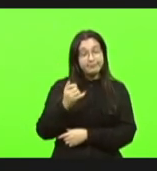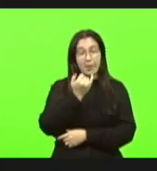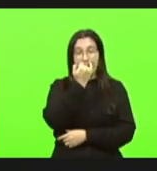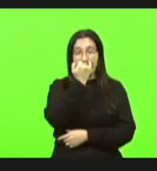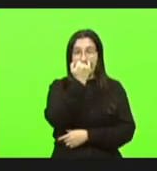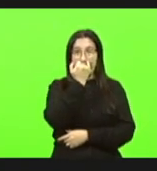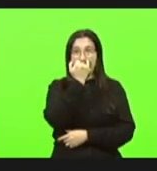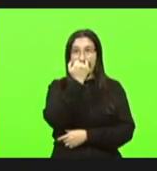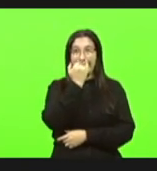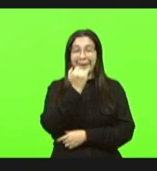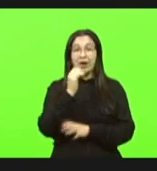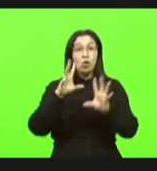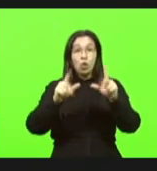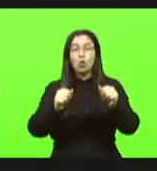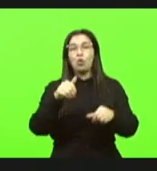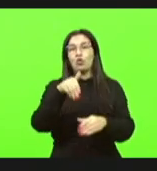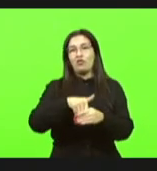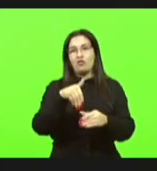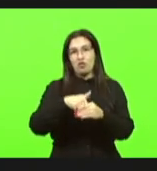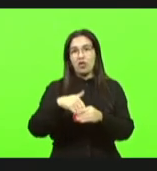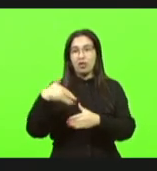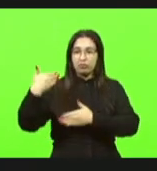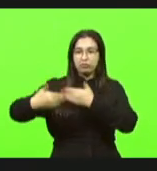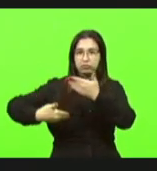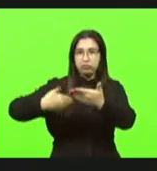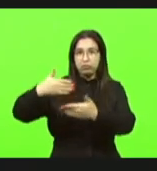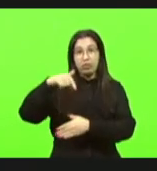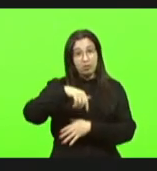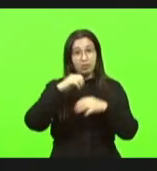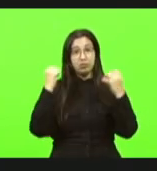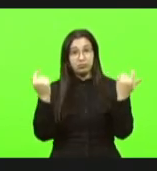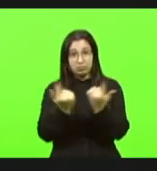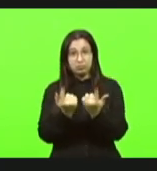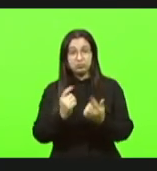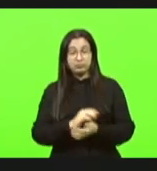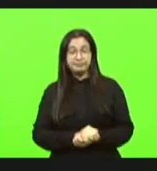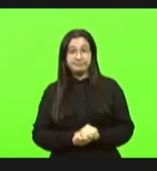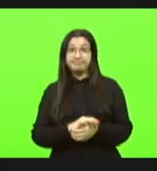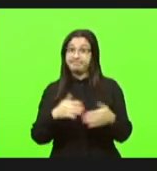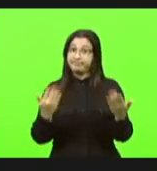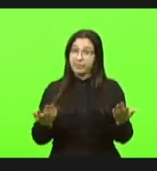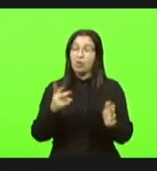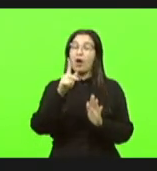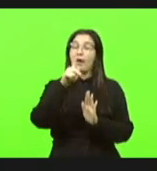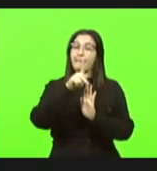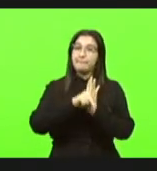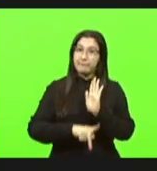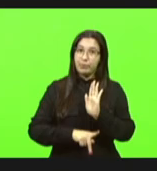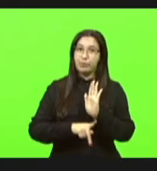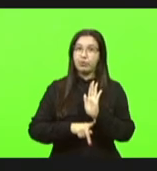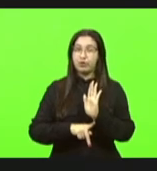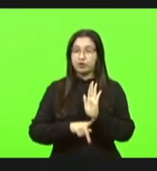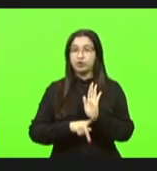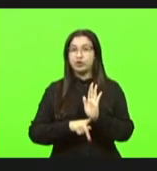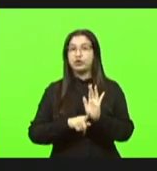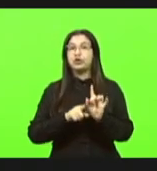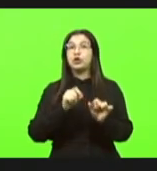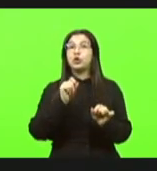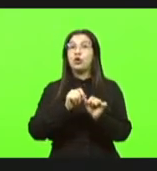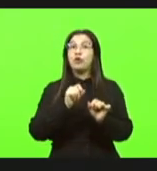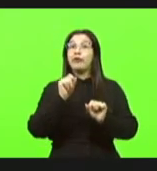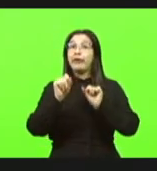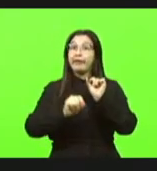isso foi votado Aí eu disse passou por aqui por essa casa então dizer que ser um pouco um projeto algo de